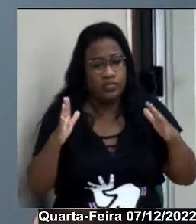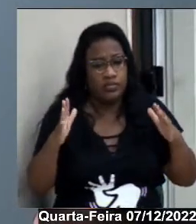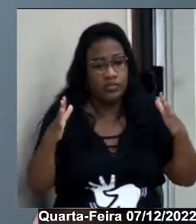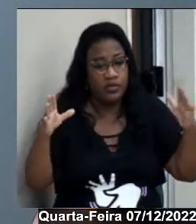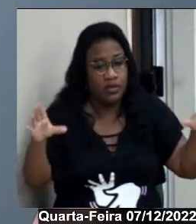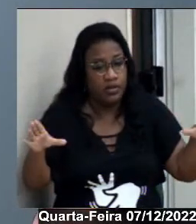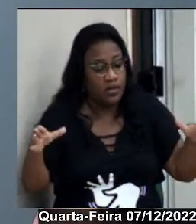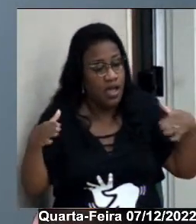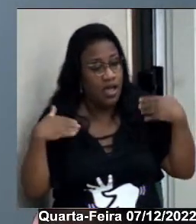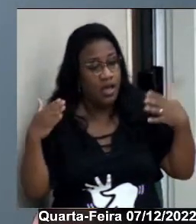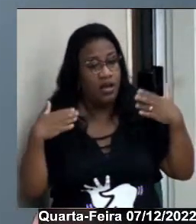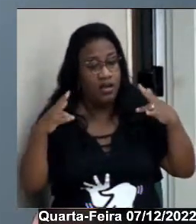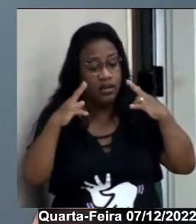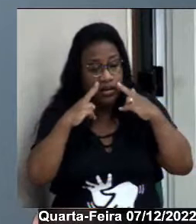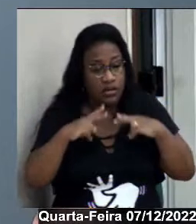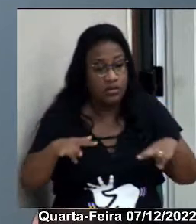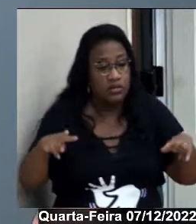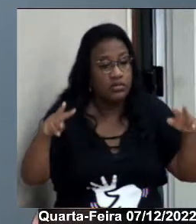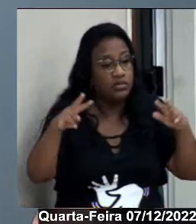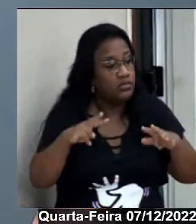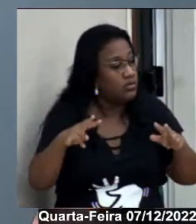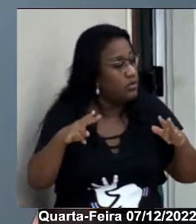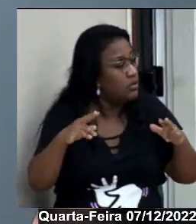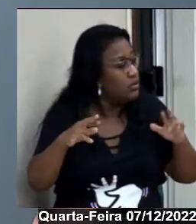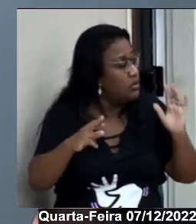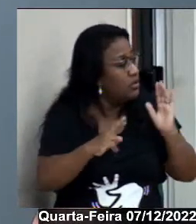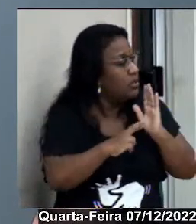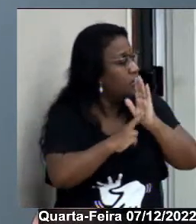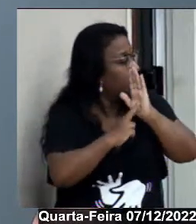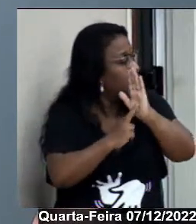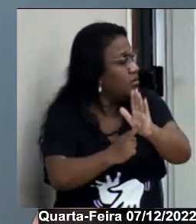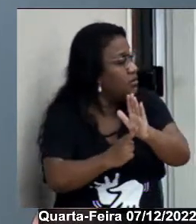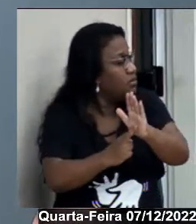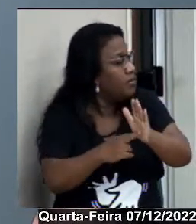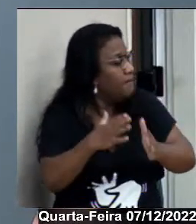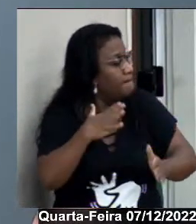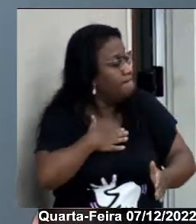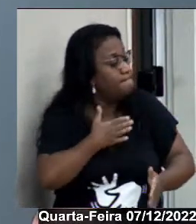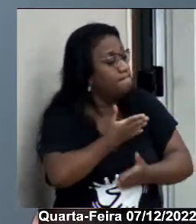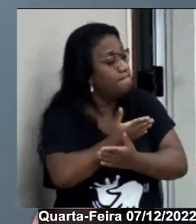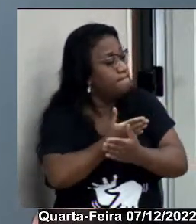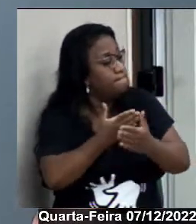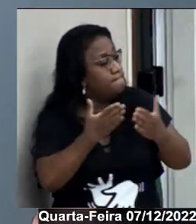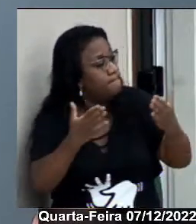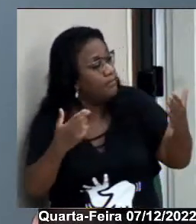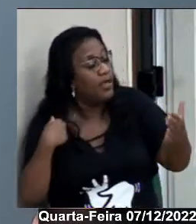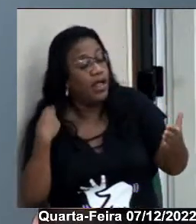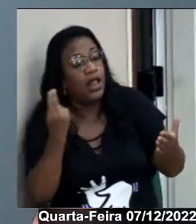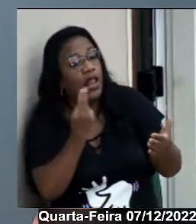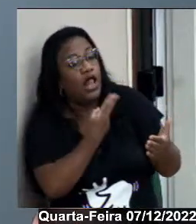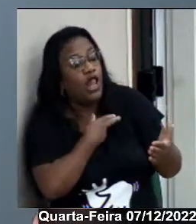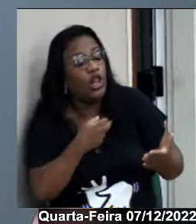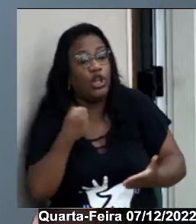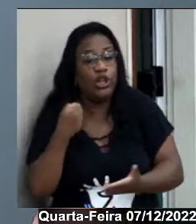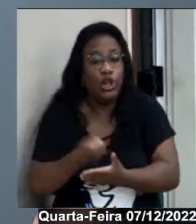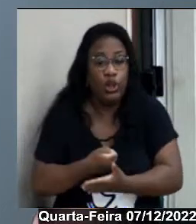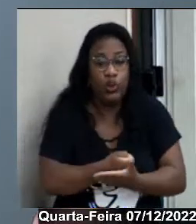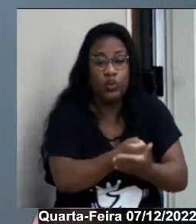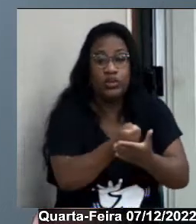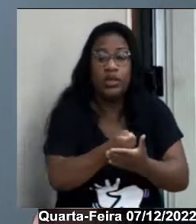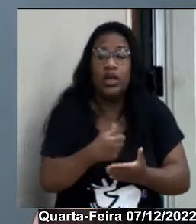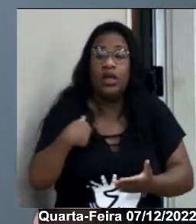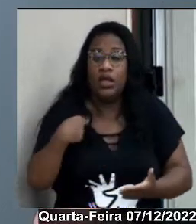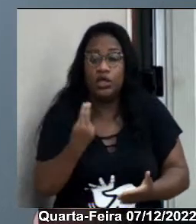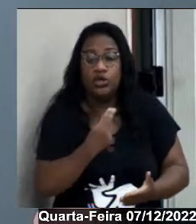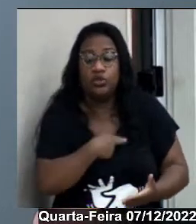lá em Sorocaba contra eles. Então, eles estão representando vocês, estão representando a mim, e a nossa luta é que os nossos